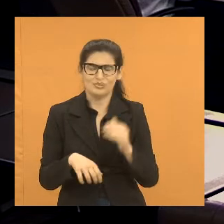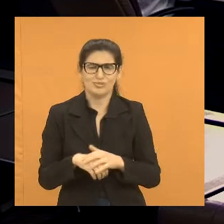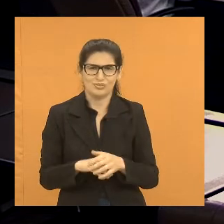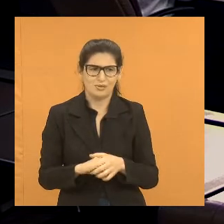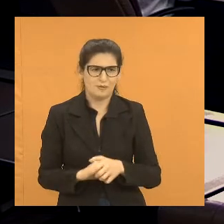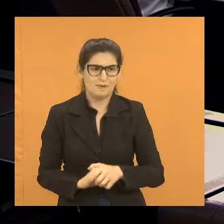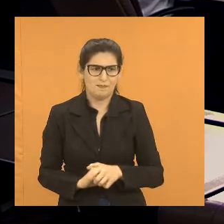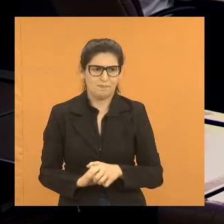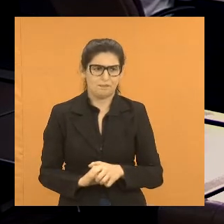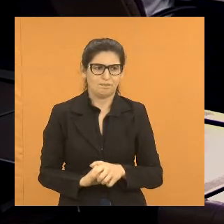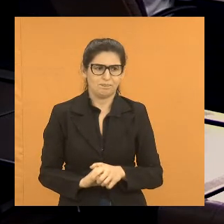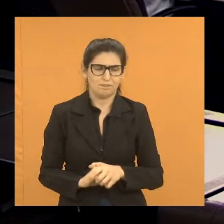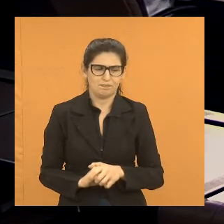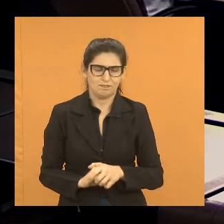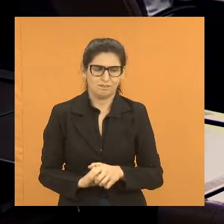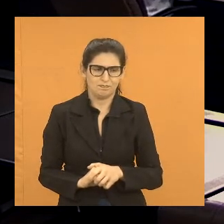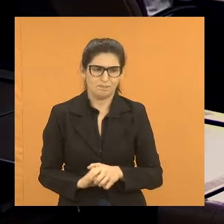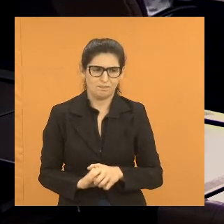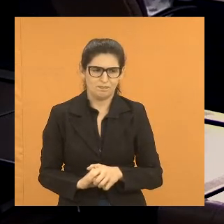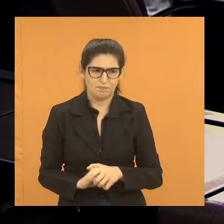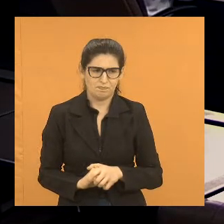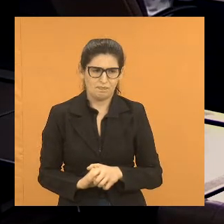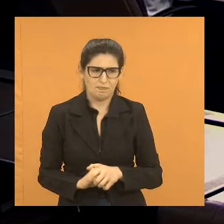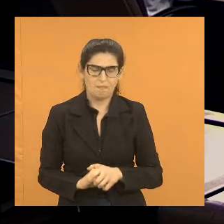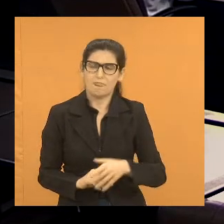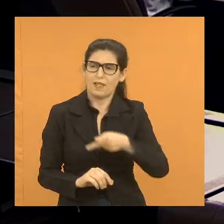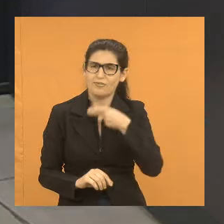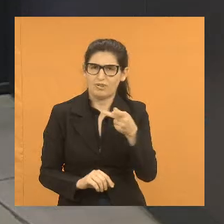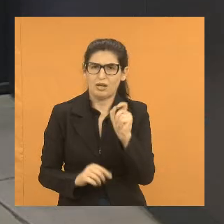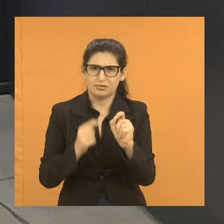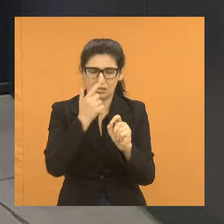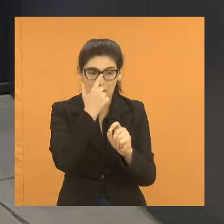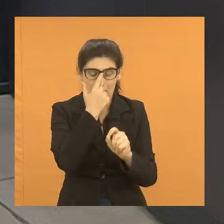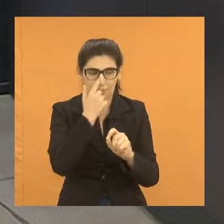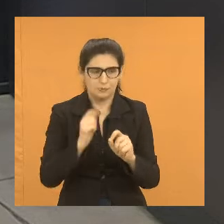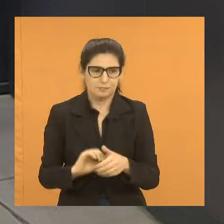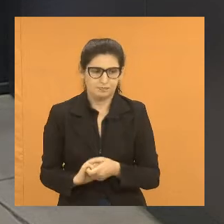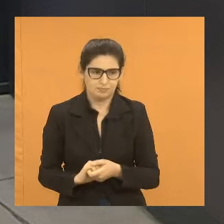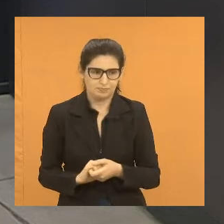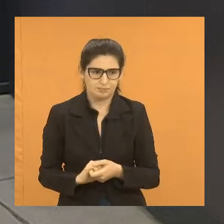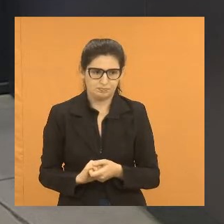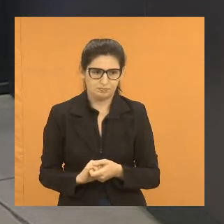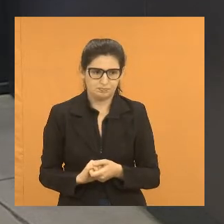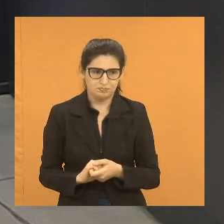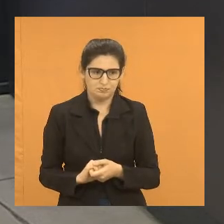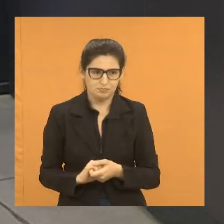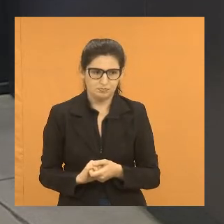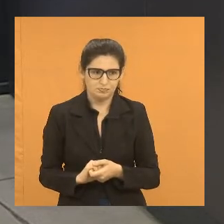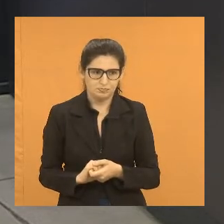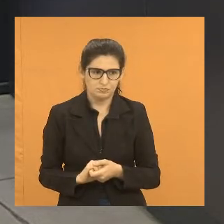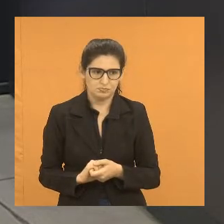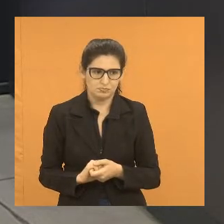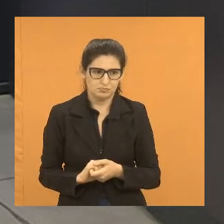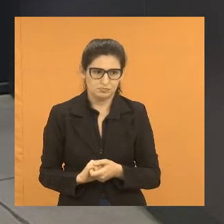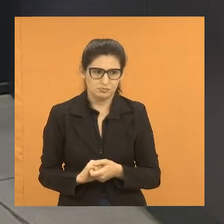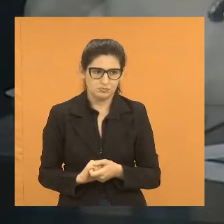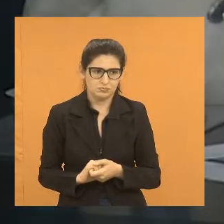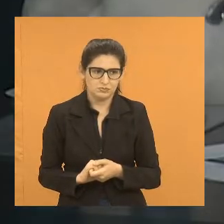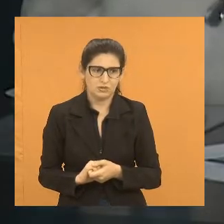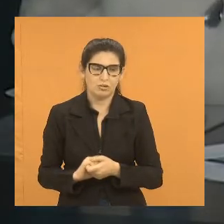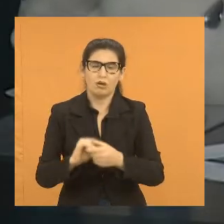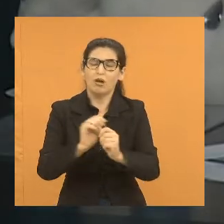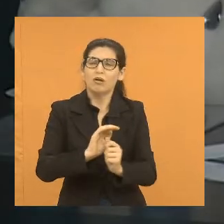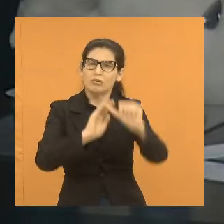Eu vou complementar dizendo o seguinte: o que nós tivemos um decréscimo, que